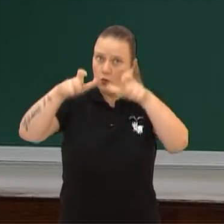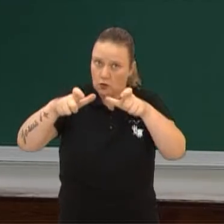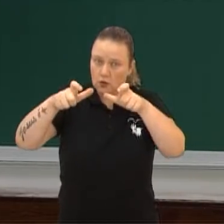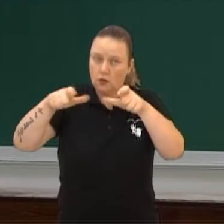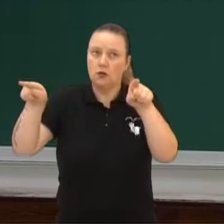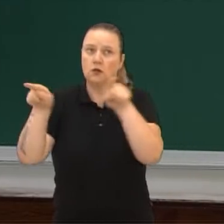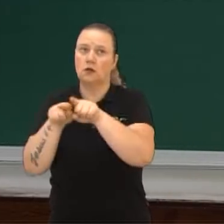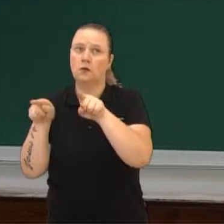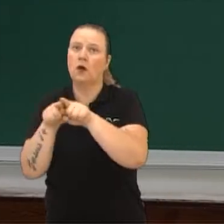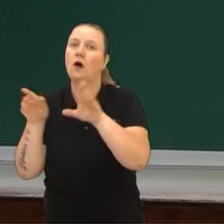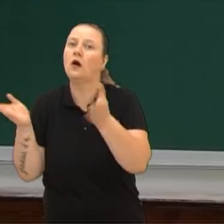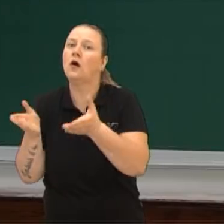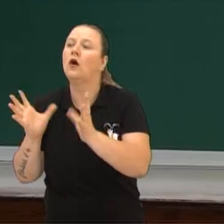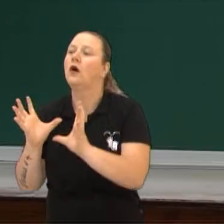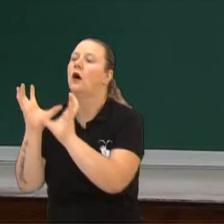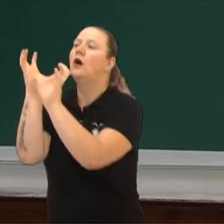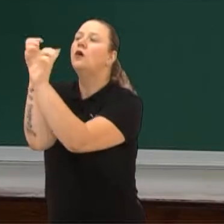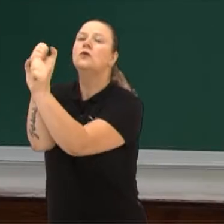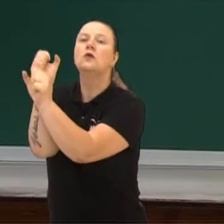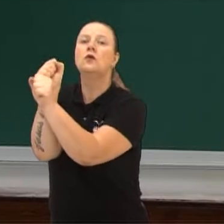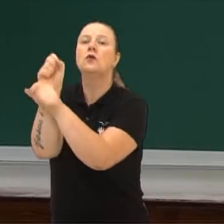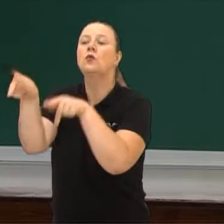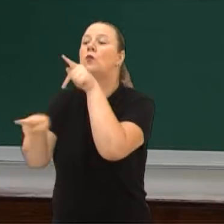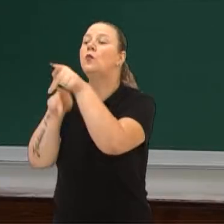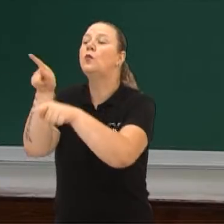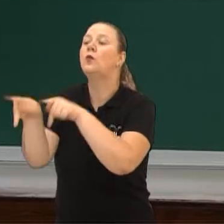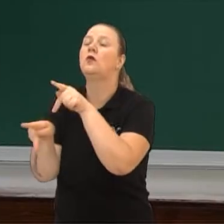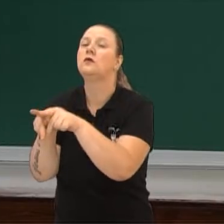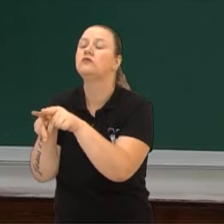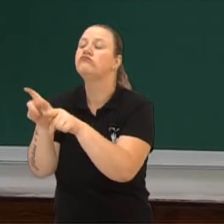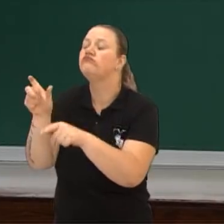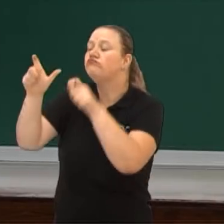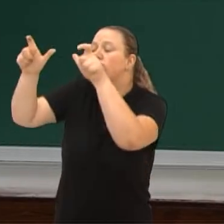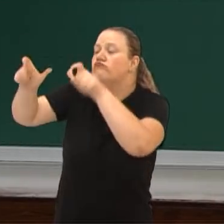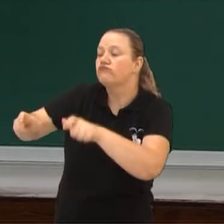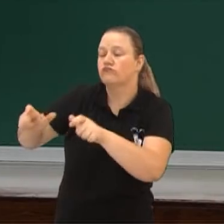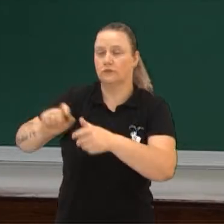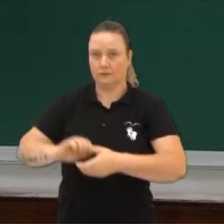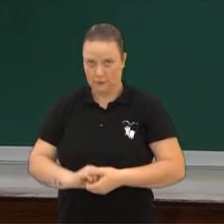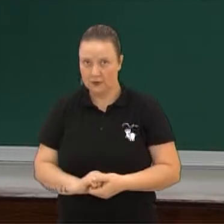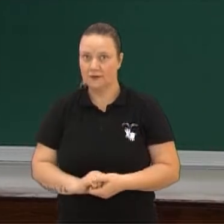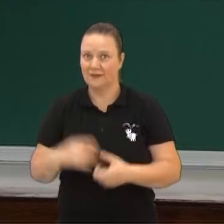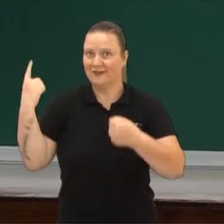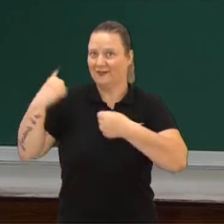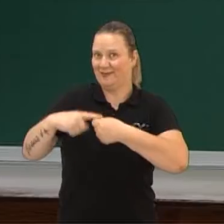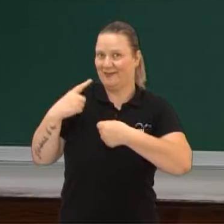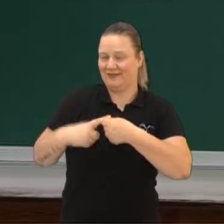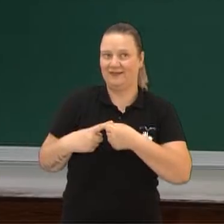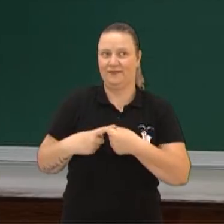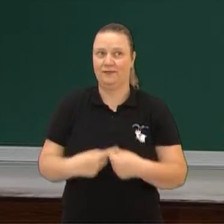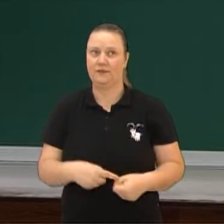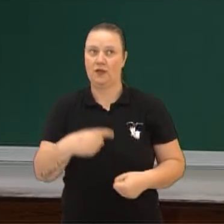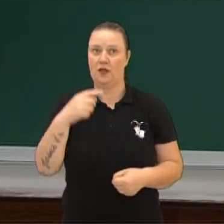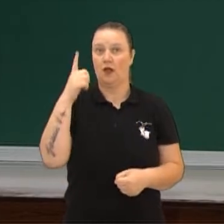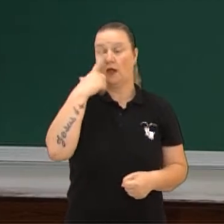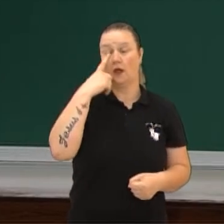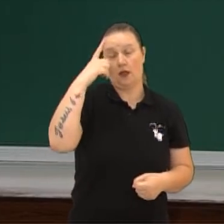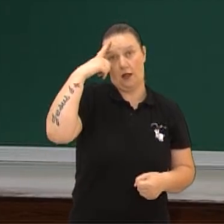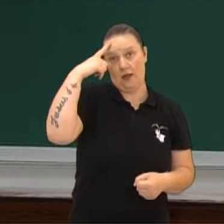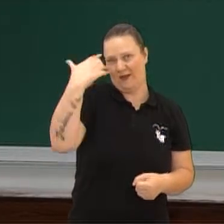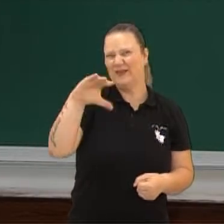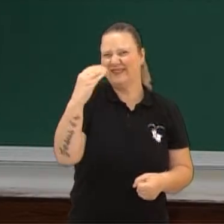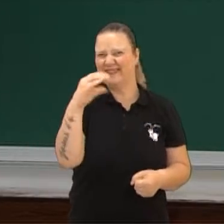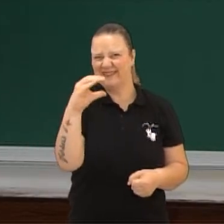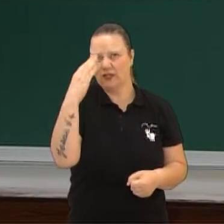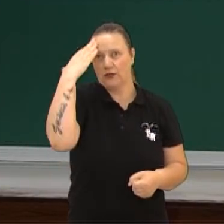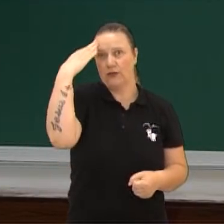também agora nós temos a população que está lá localizada nesse espaço da cidade. Aqui nós temos em Curitiba, olha